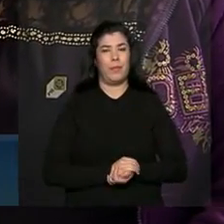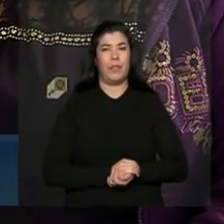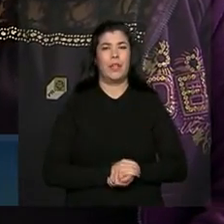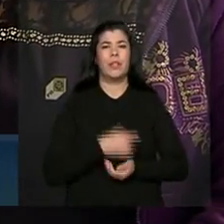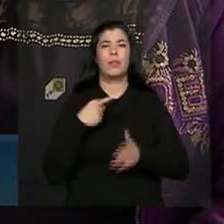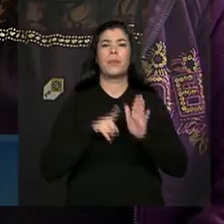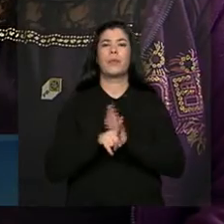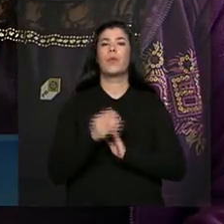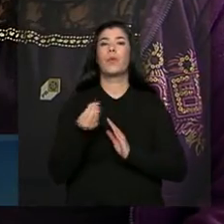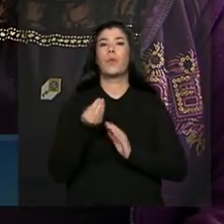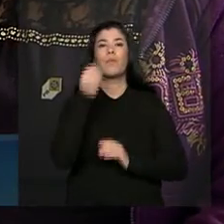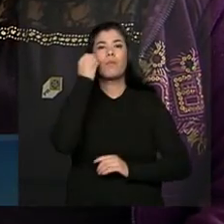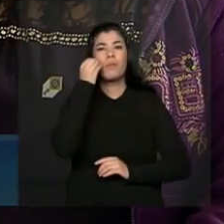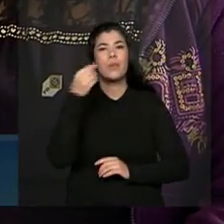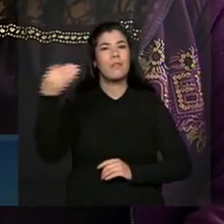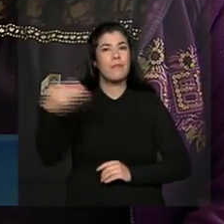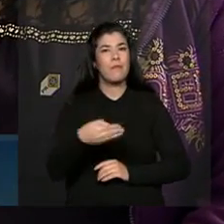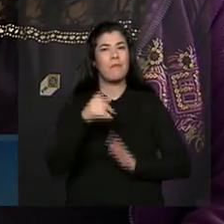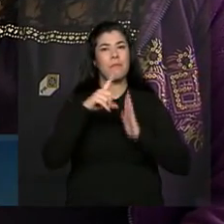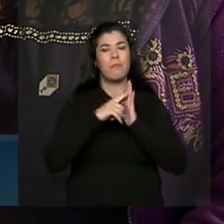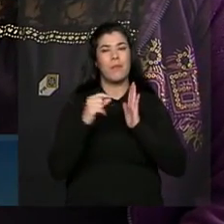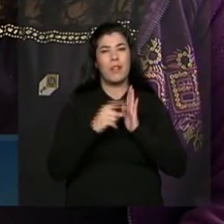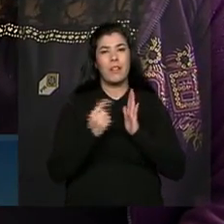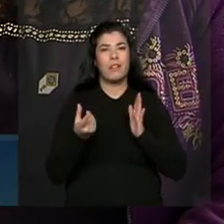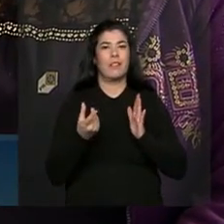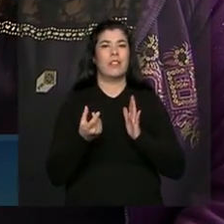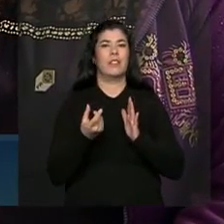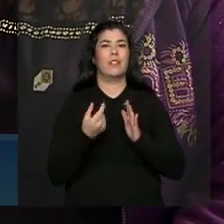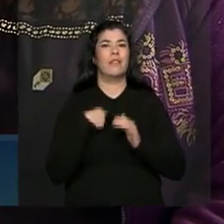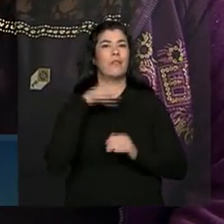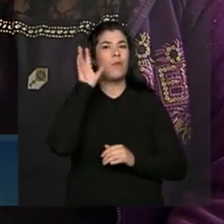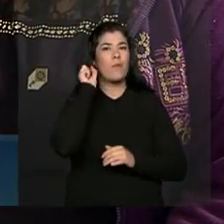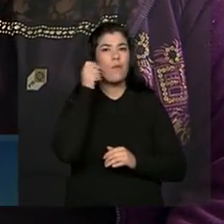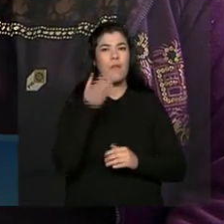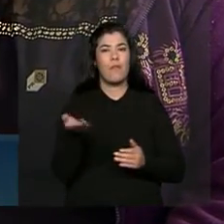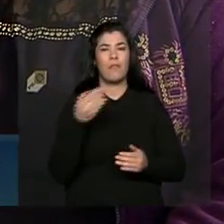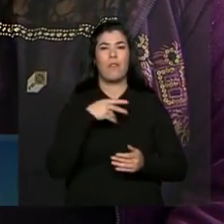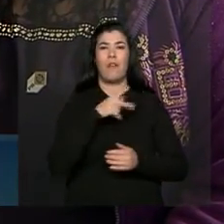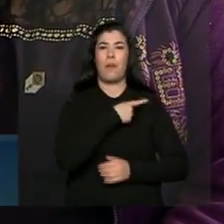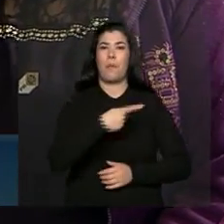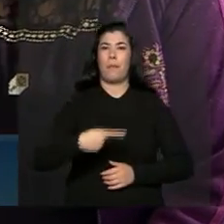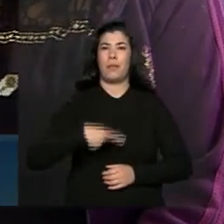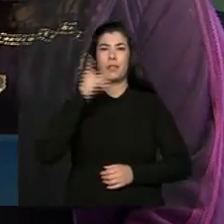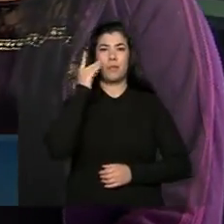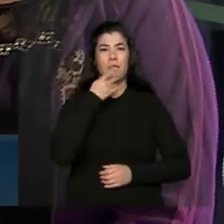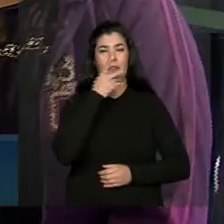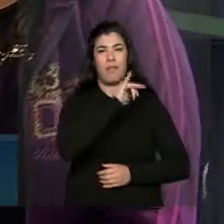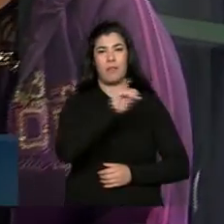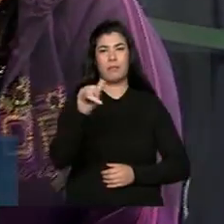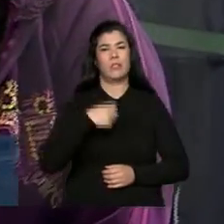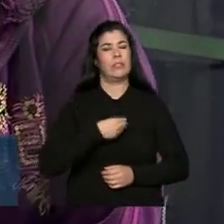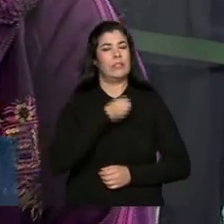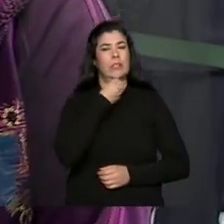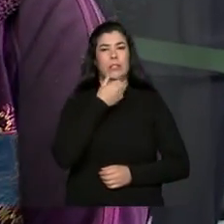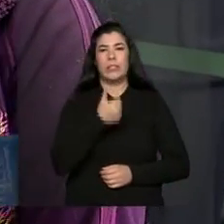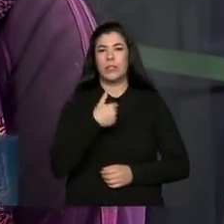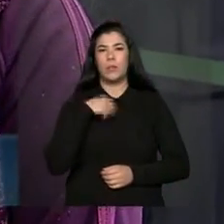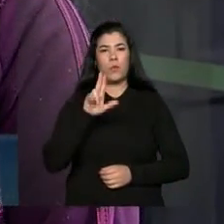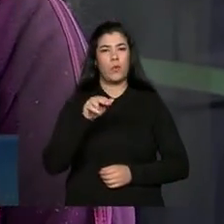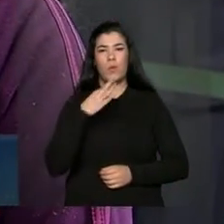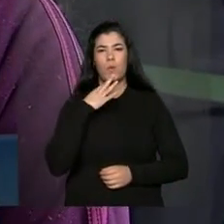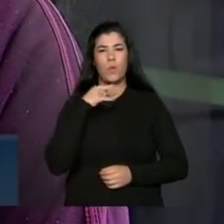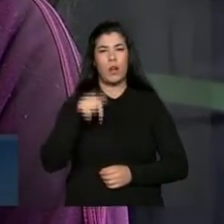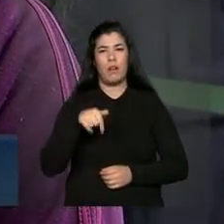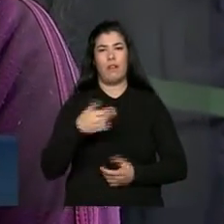que está sendo vir pela primeira vez aqui ao Palácio do Planalto? Vai ouvir aí as palavras da própria presidenta? Muito legal, eu nunca tinha